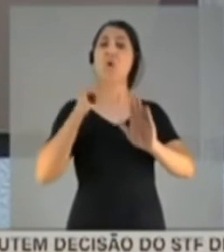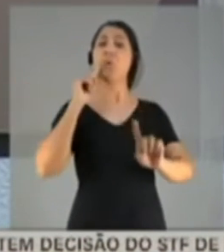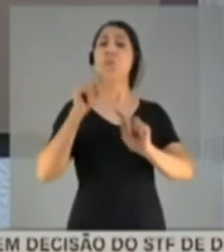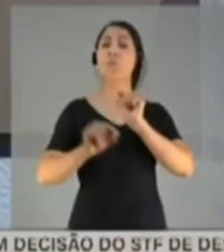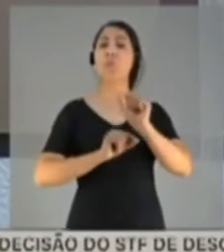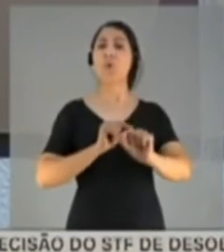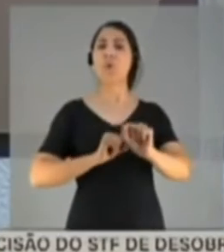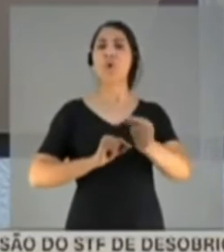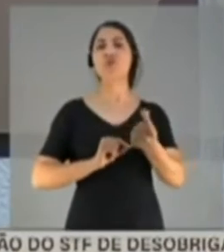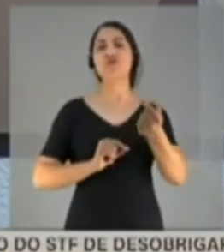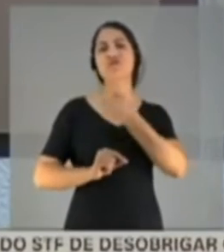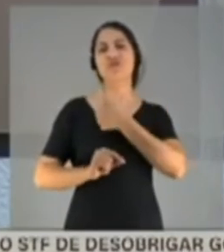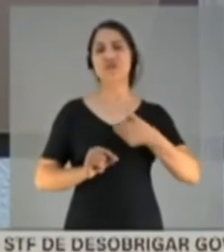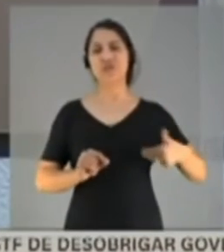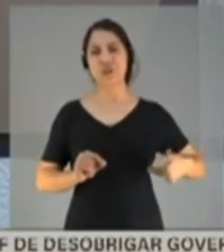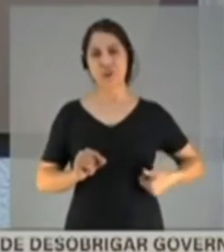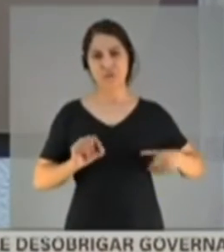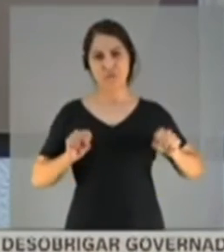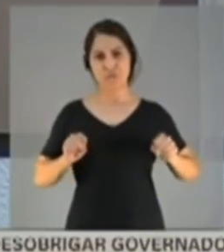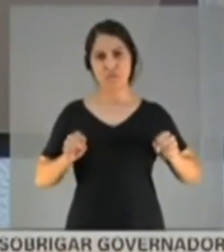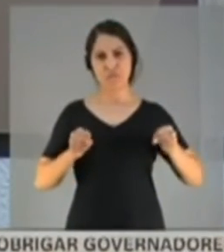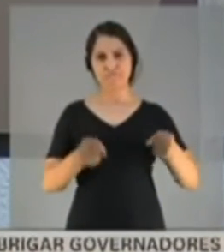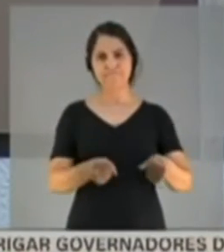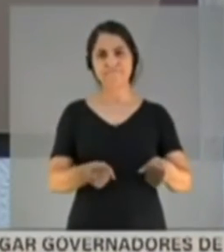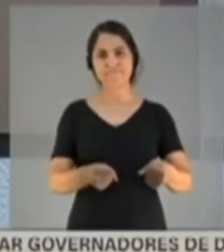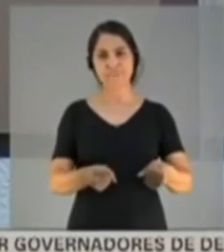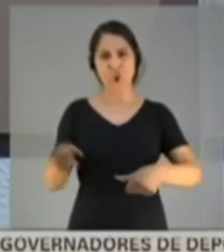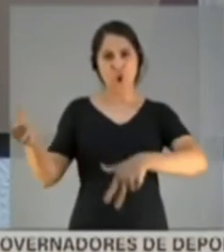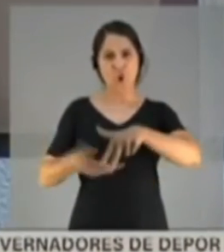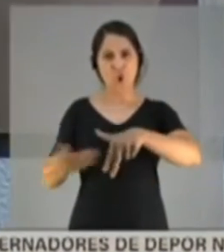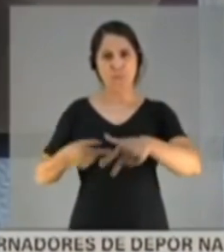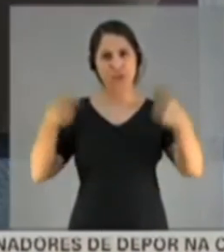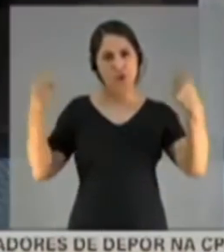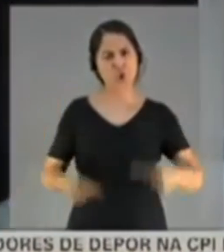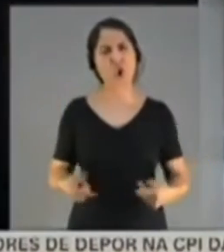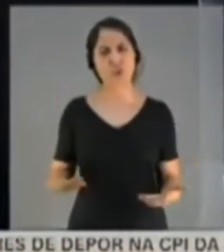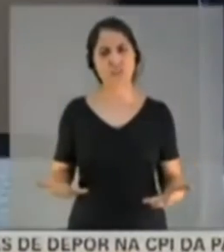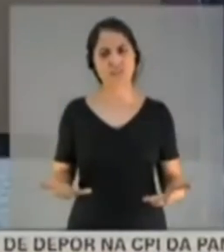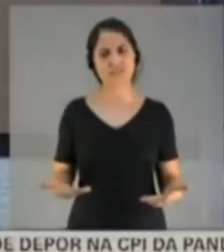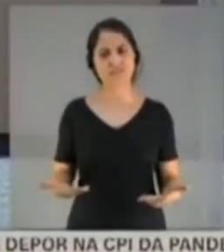dinheiro público e combater um indício de corrupção, para que não usem minhas palavras aqui contra mim.